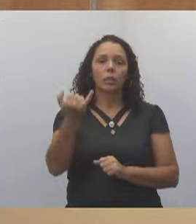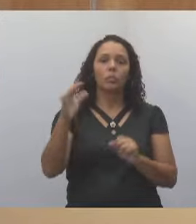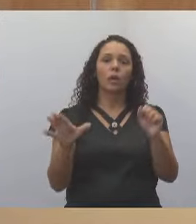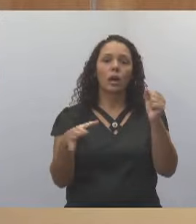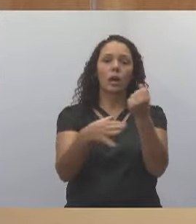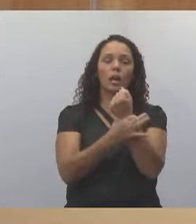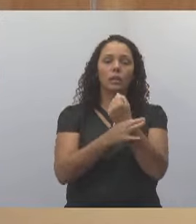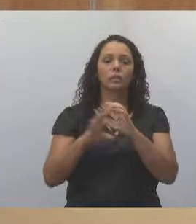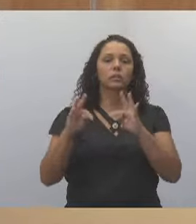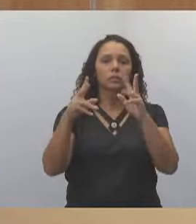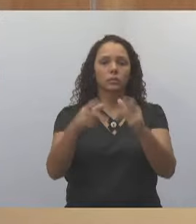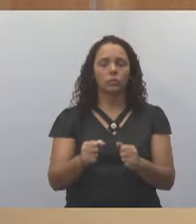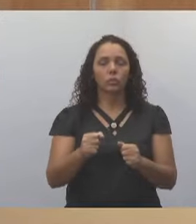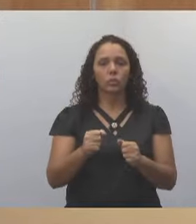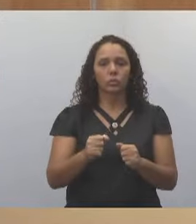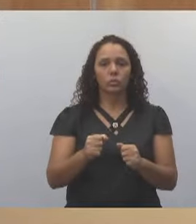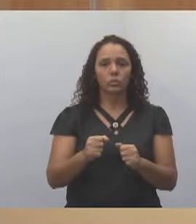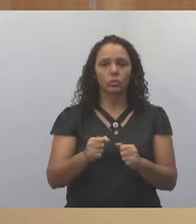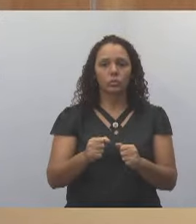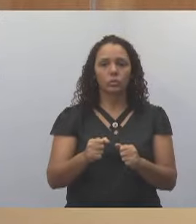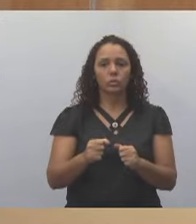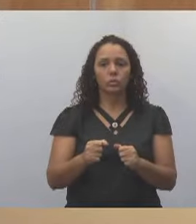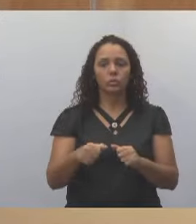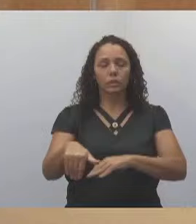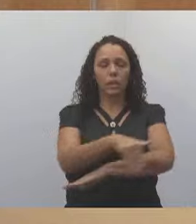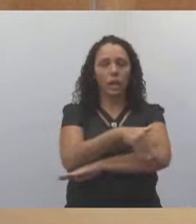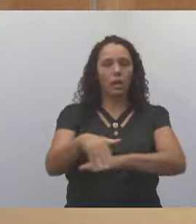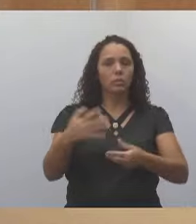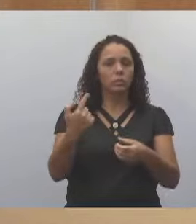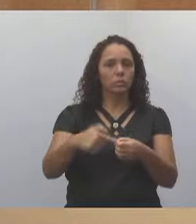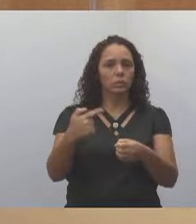segurança de todos na via da nossa cidade.